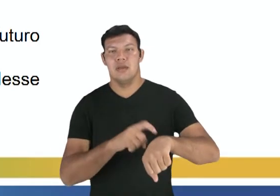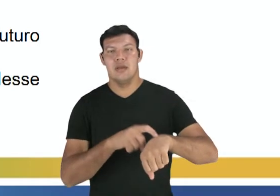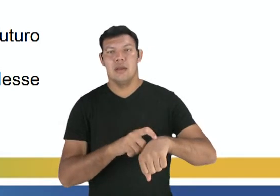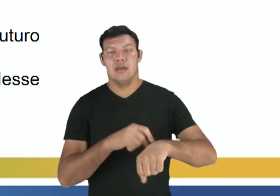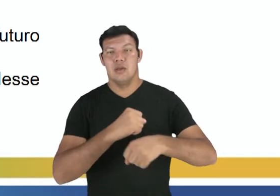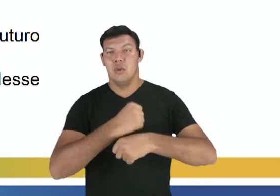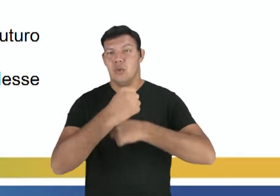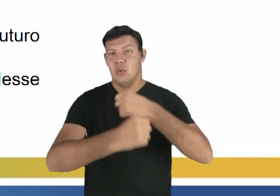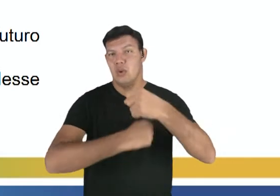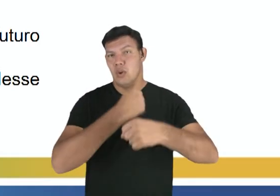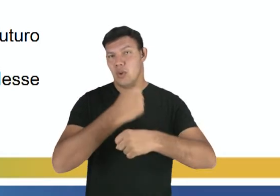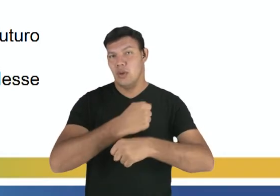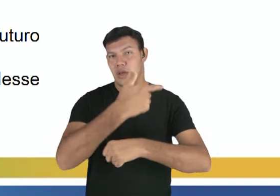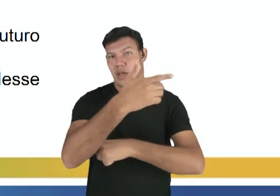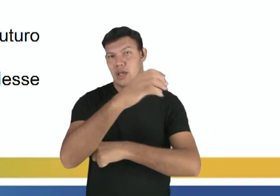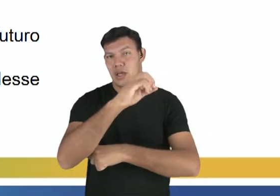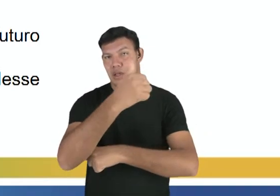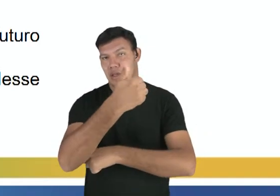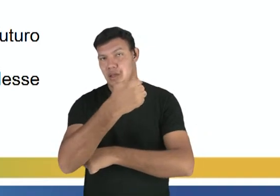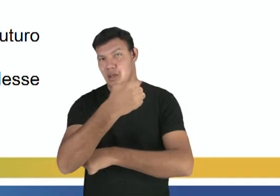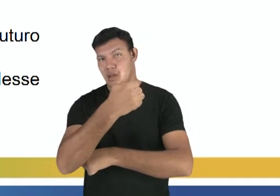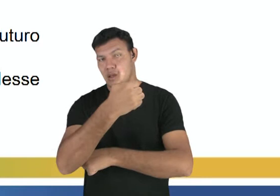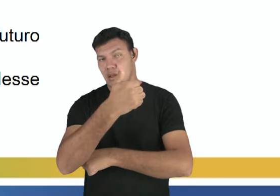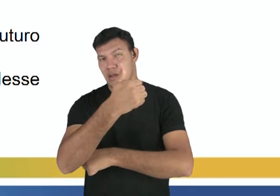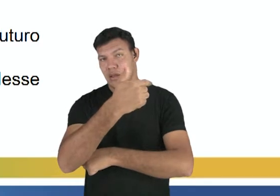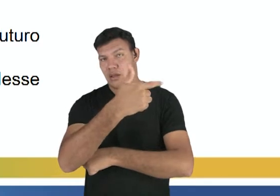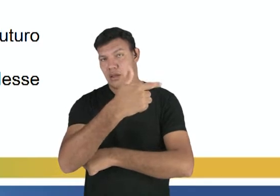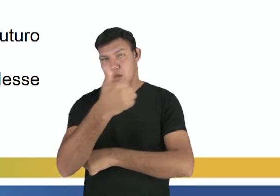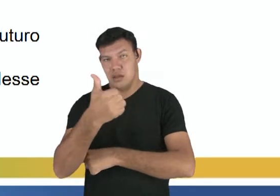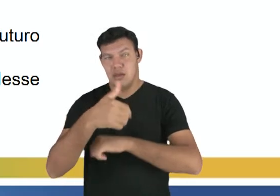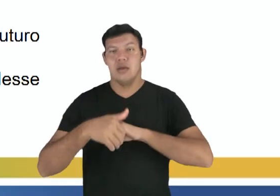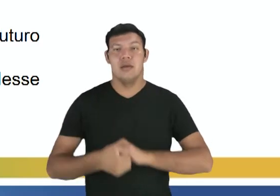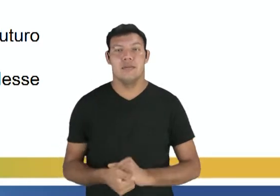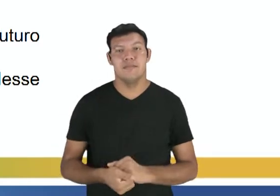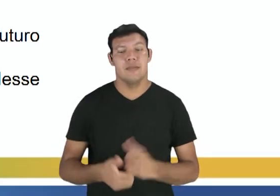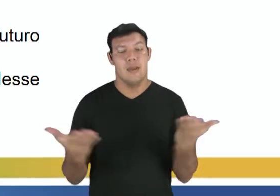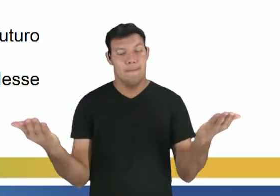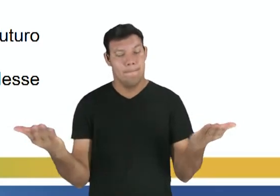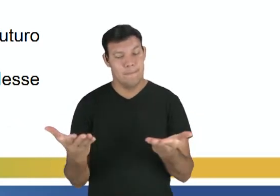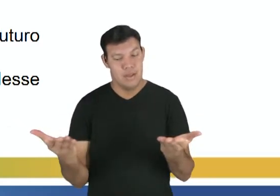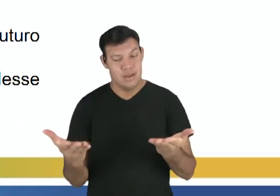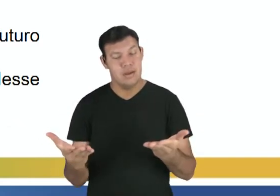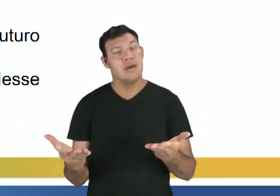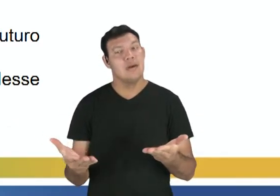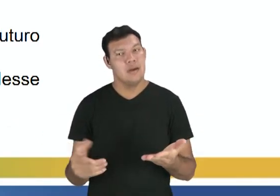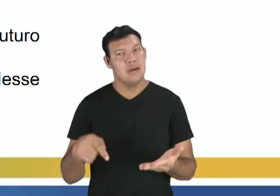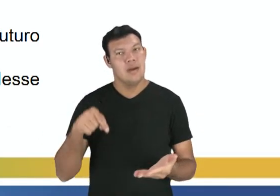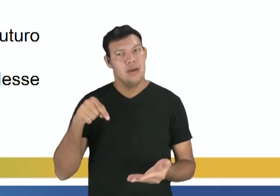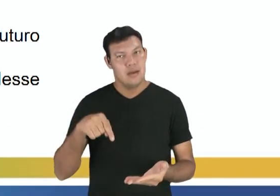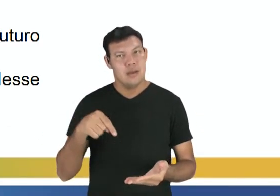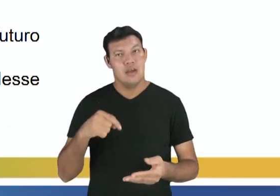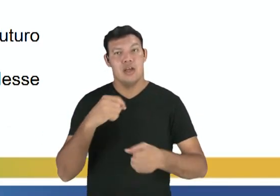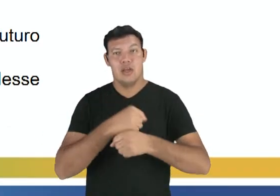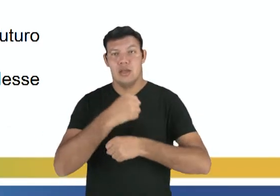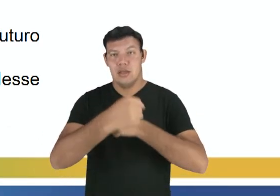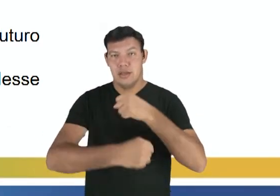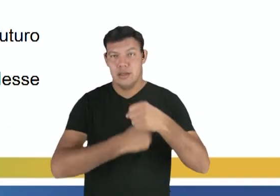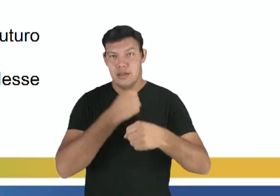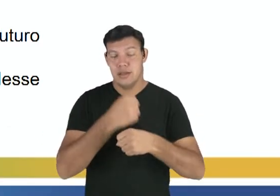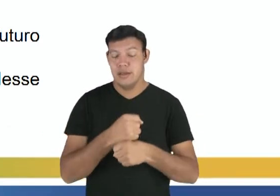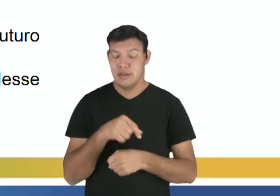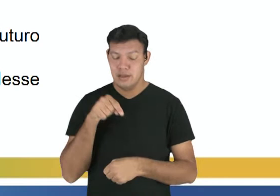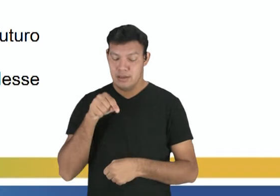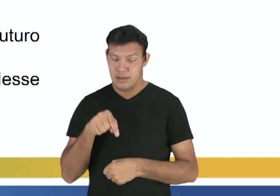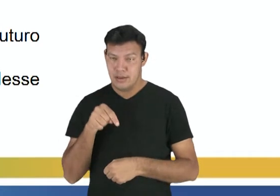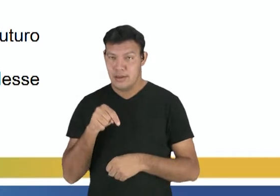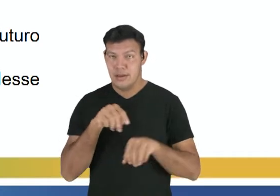do ano 2021, é presente. Então, dizemos neste ano, nesta semana,